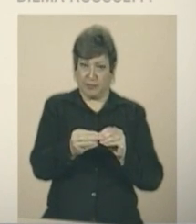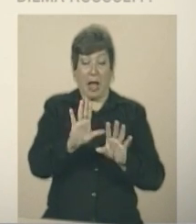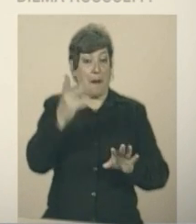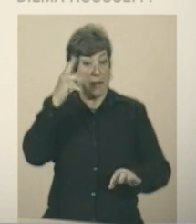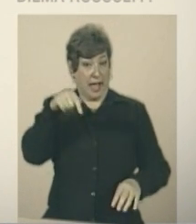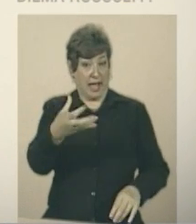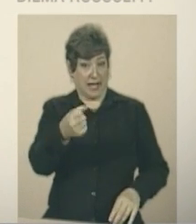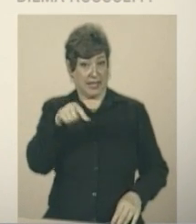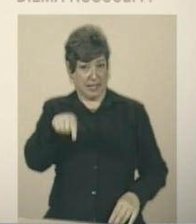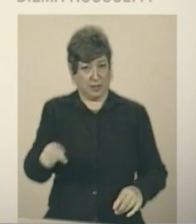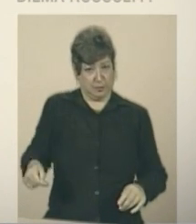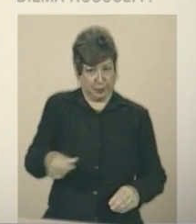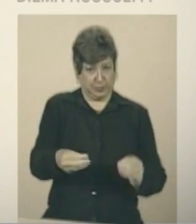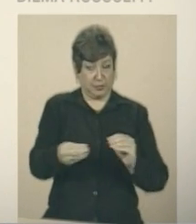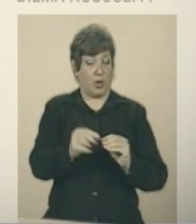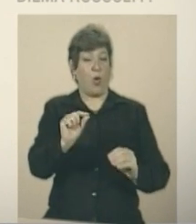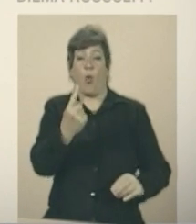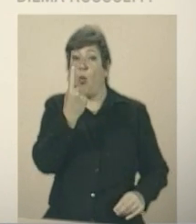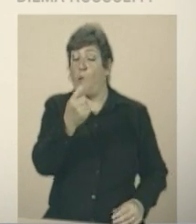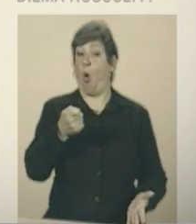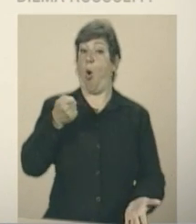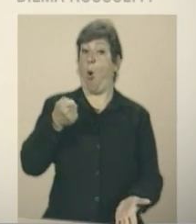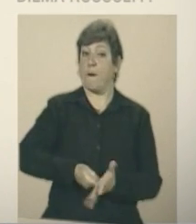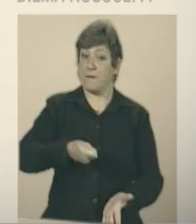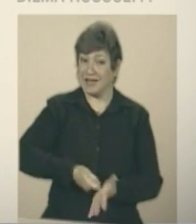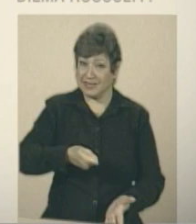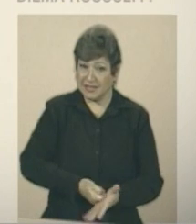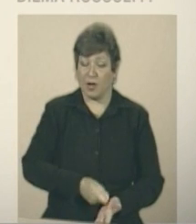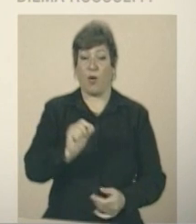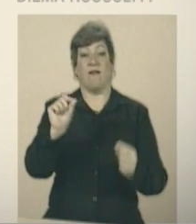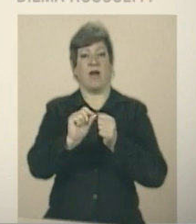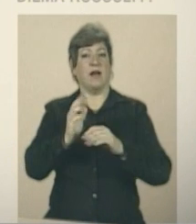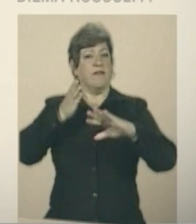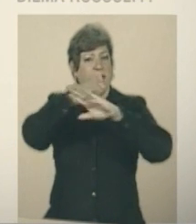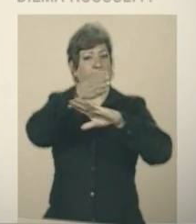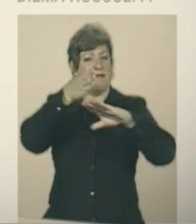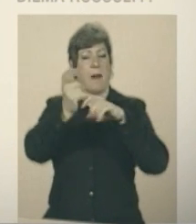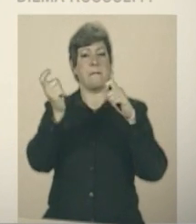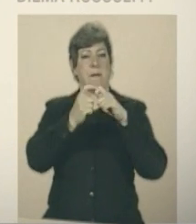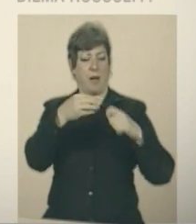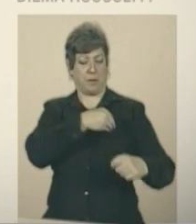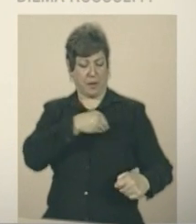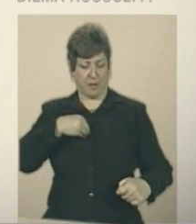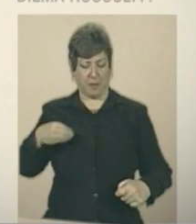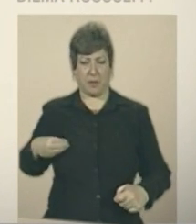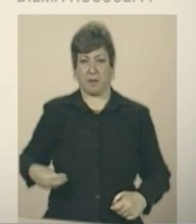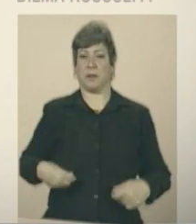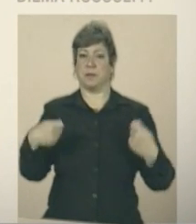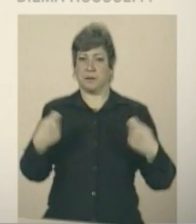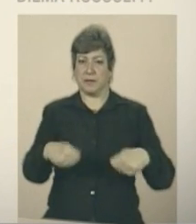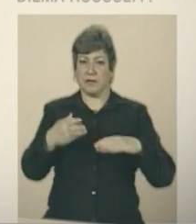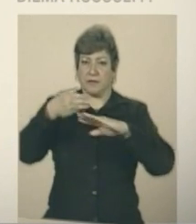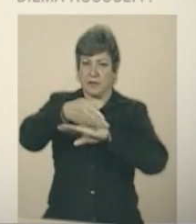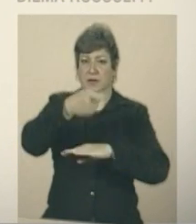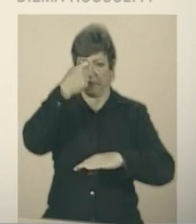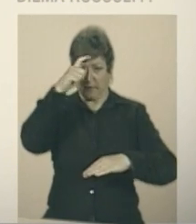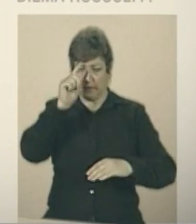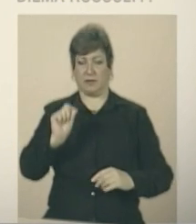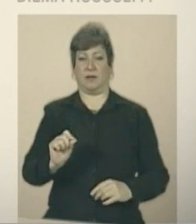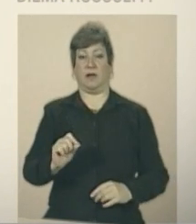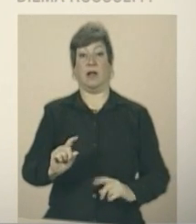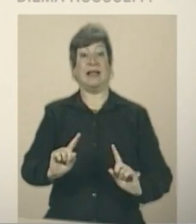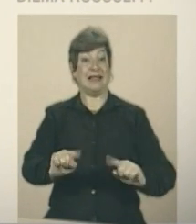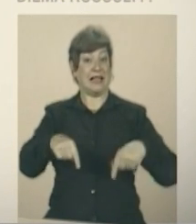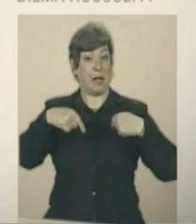esse benefício Extra a única exigência é fazer o acompanhamento do pré-natal na unidade de saúde